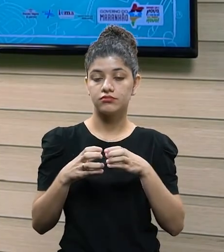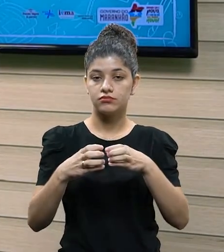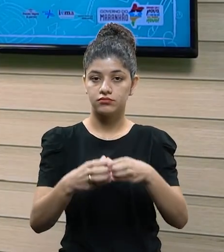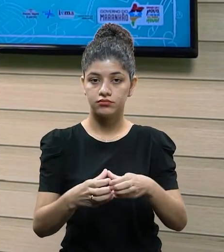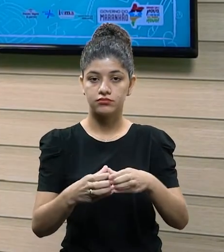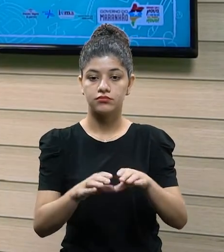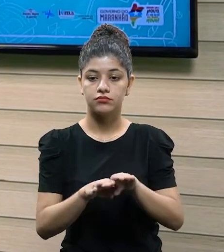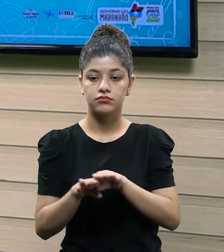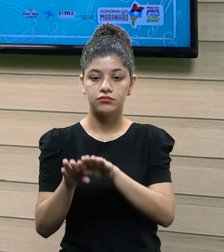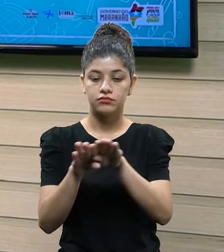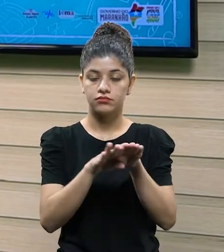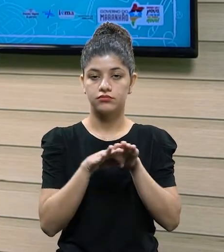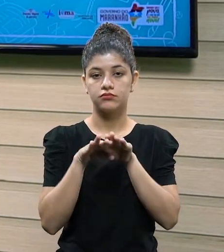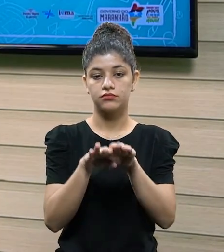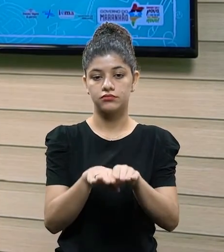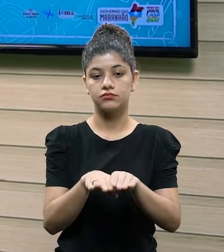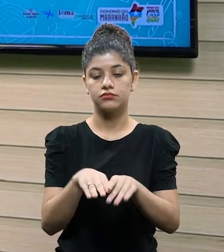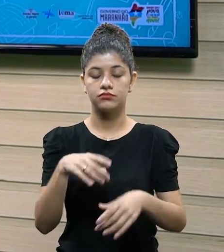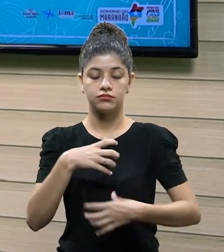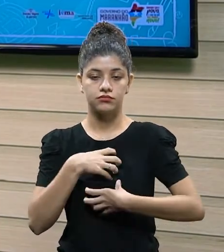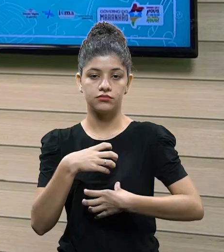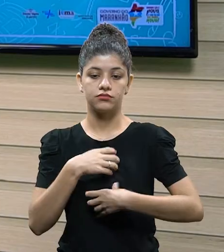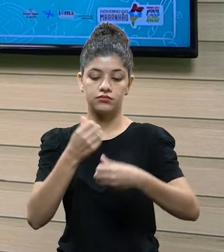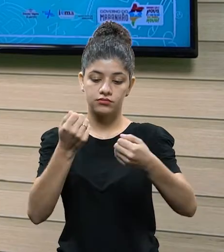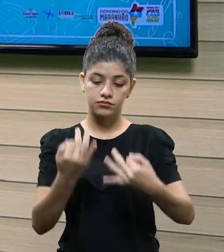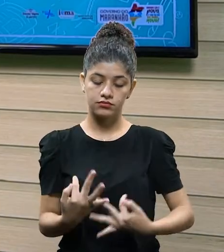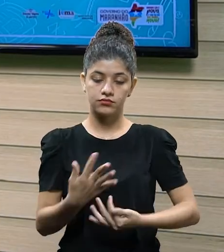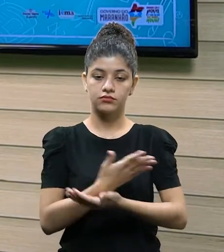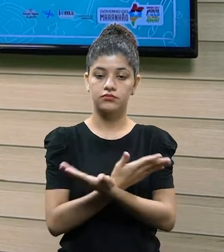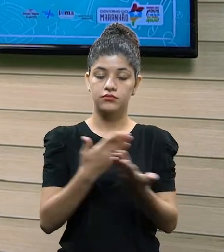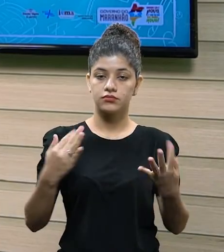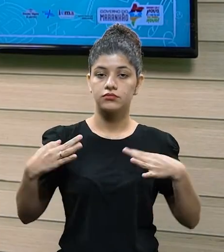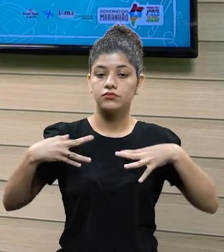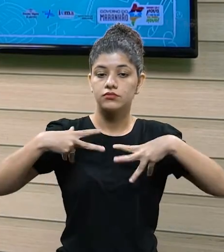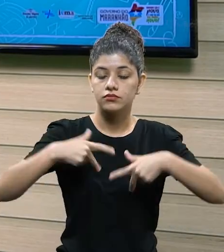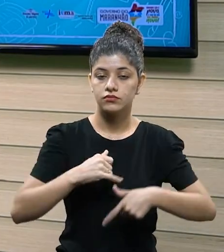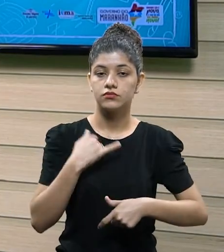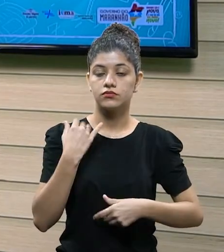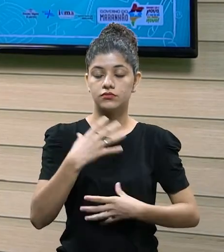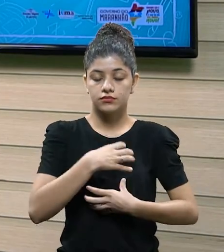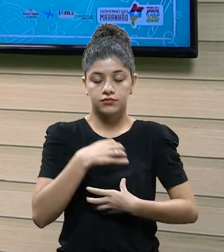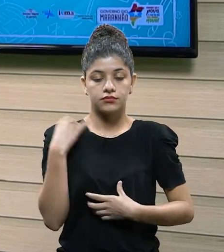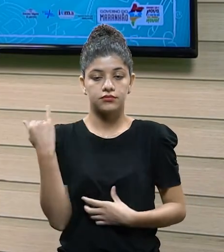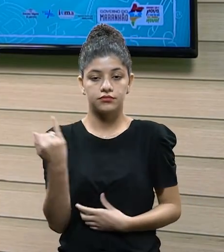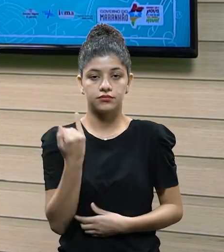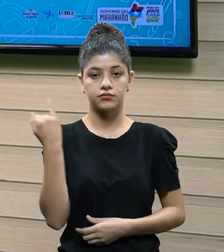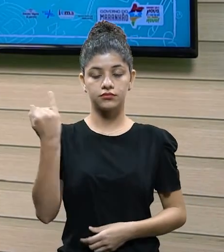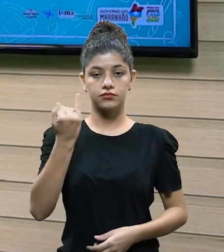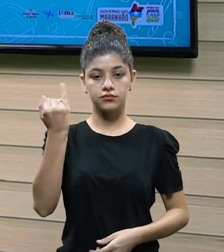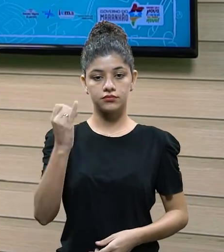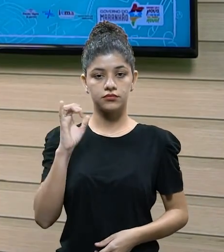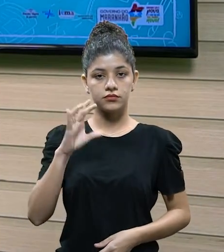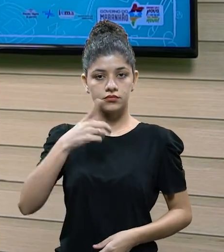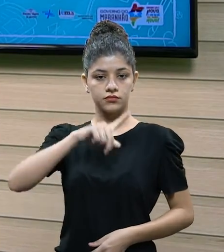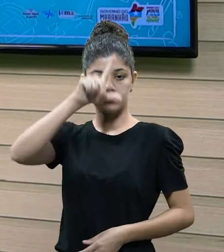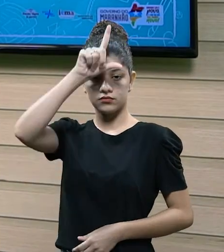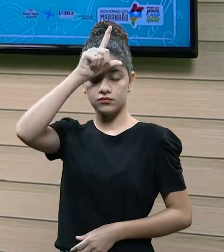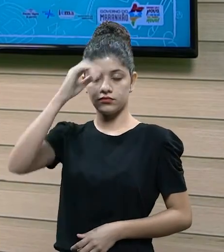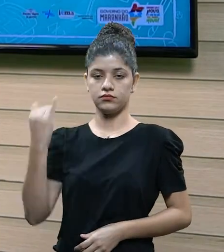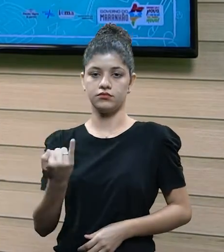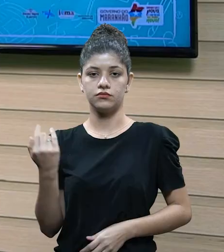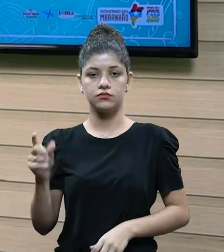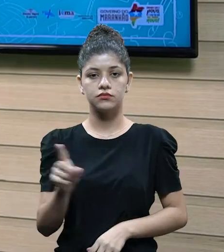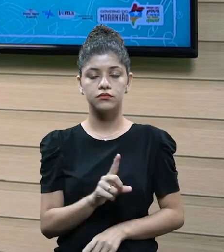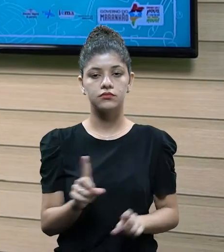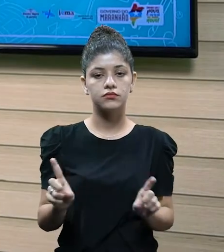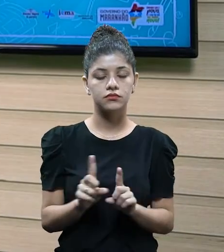de equipes, o equilíbrio, né? Esse sentimento que eu venho falando direto aqui nessa aula, fazer com que todo mundo se sinta importante, não é só o